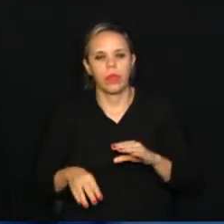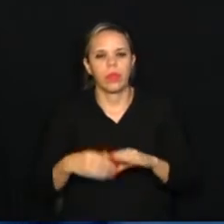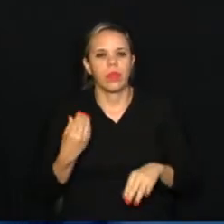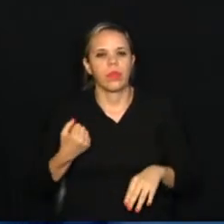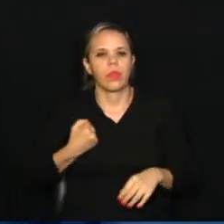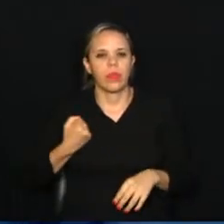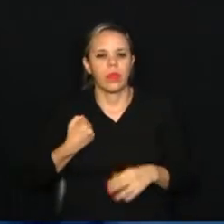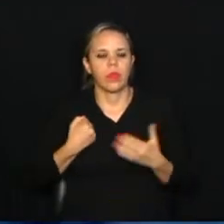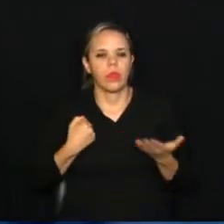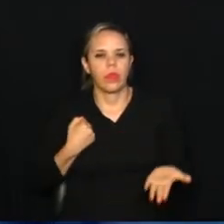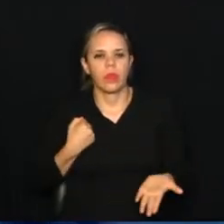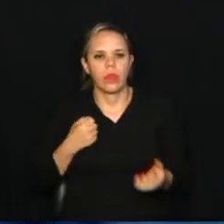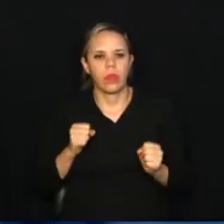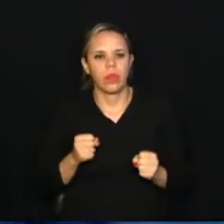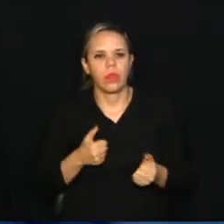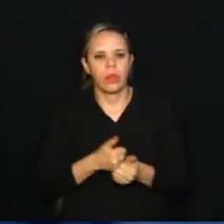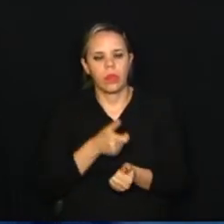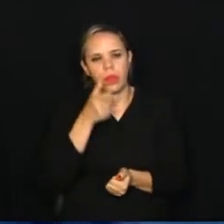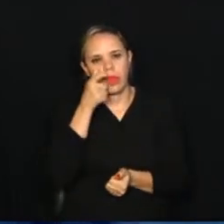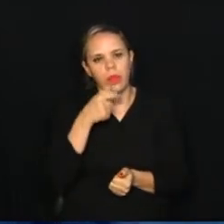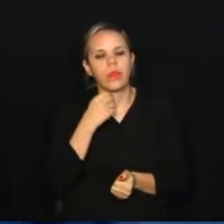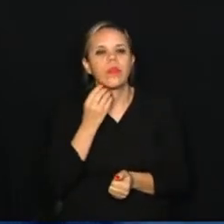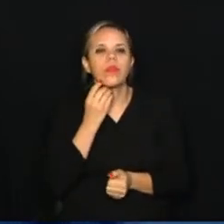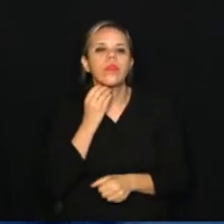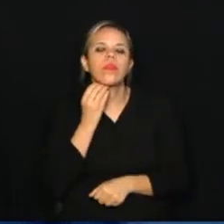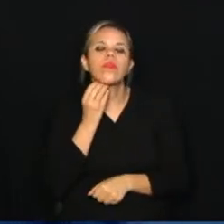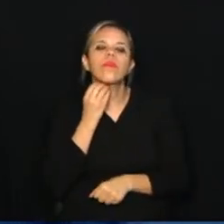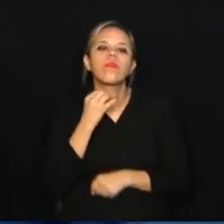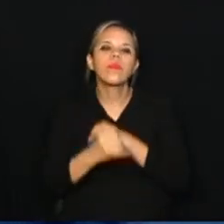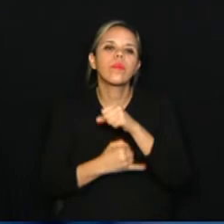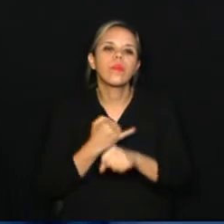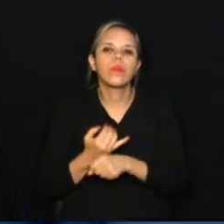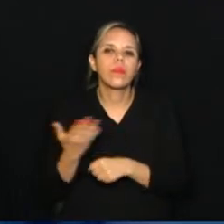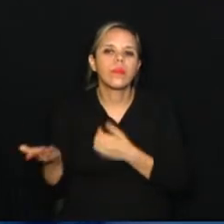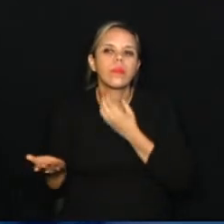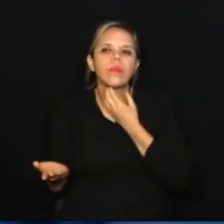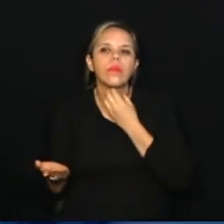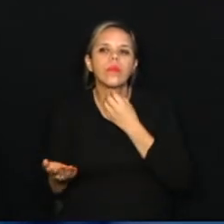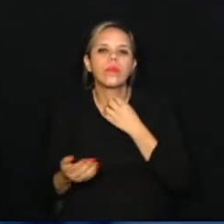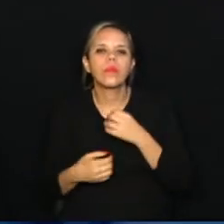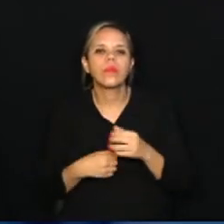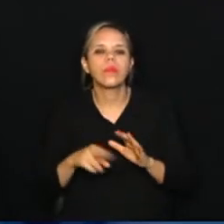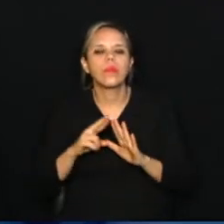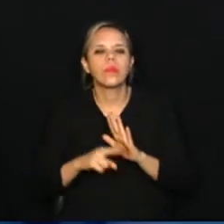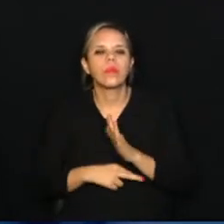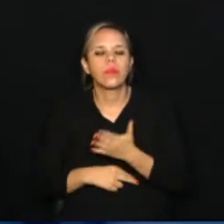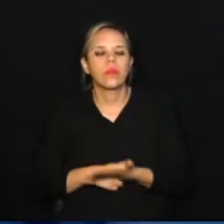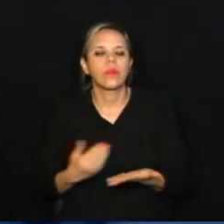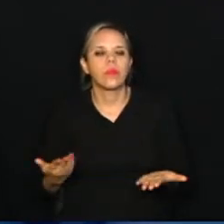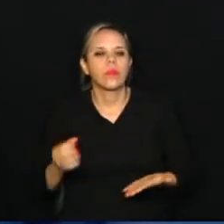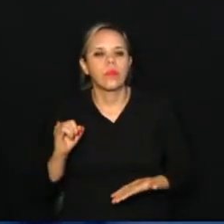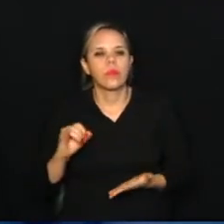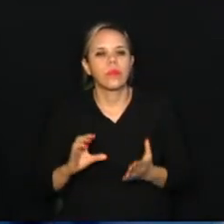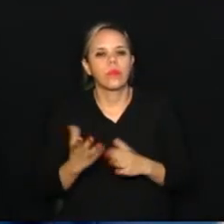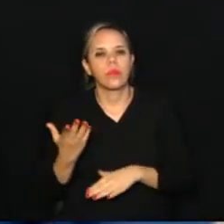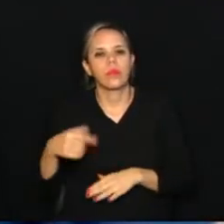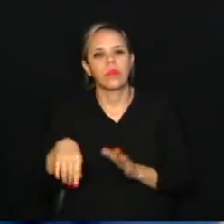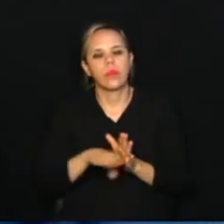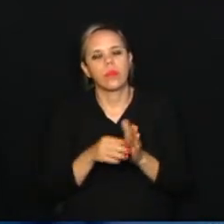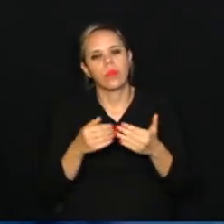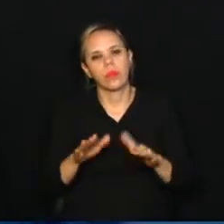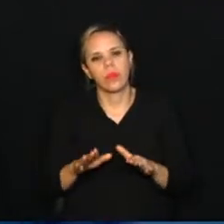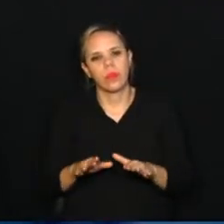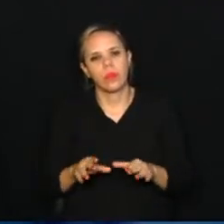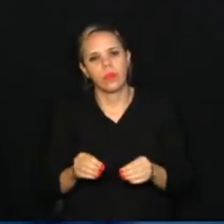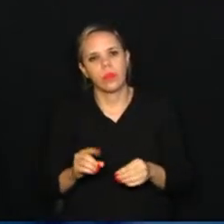número e ela pode acompanhar através do site esse andamento do protocolo. Agora, se quando ela vai abrir o protocolo, ela